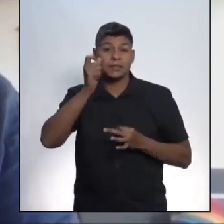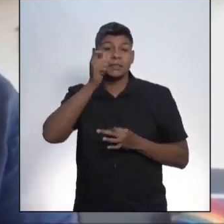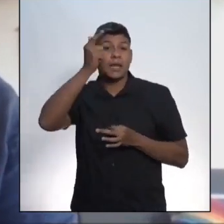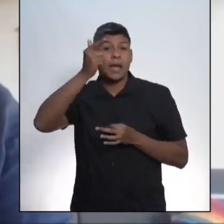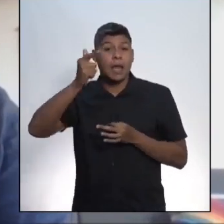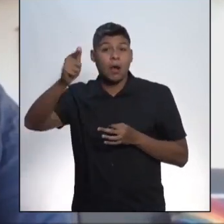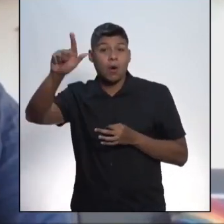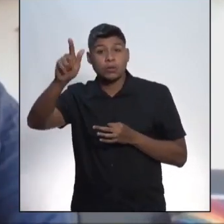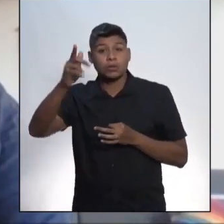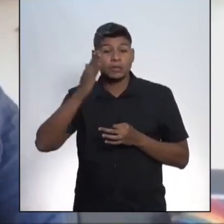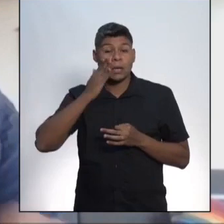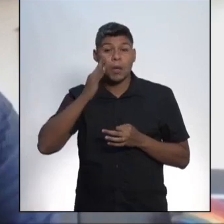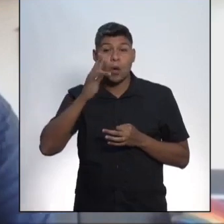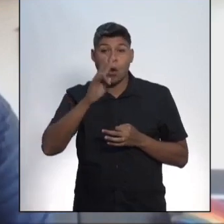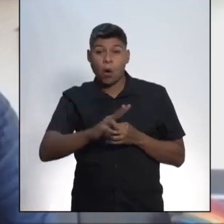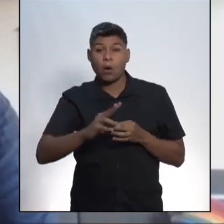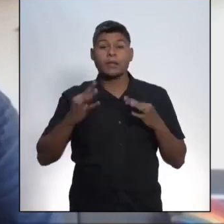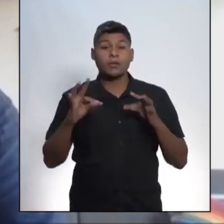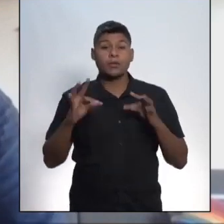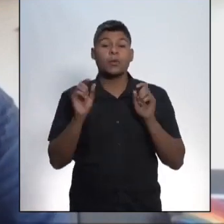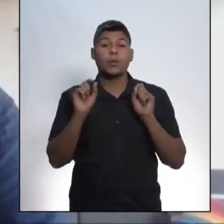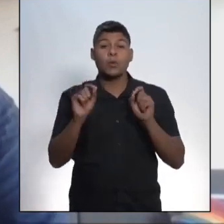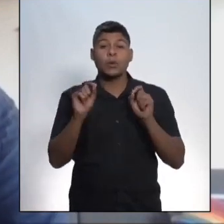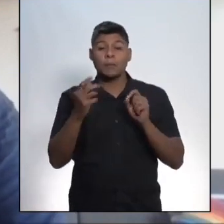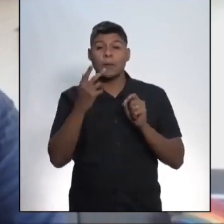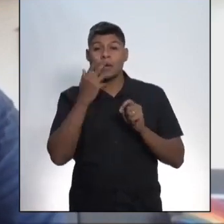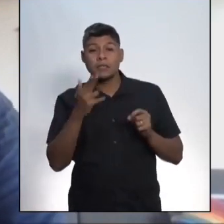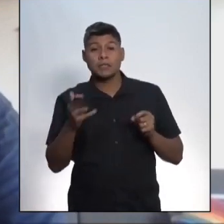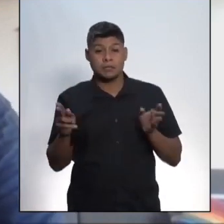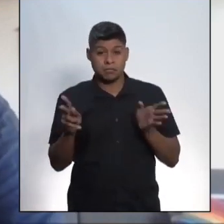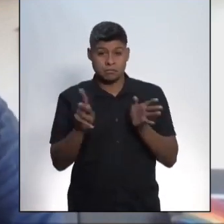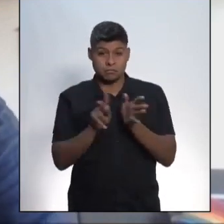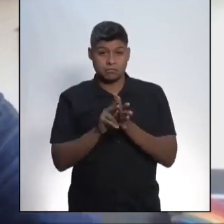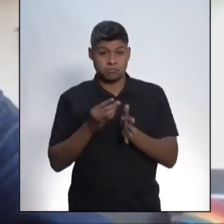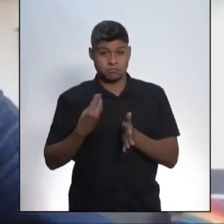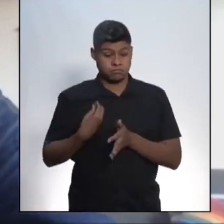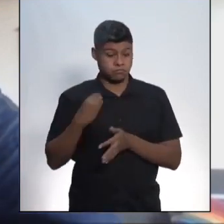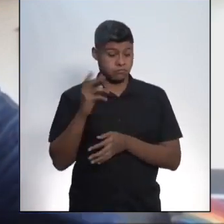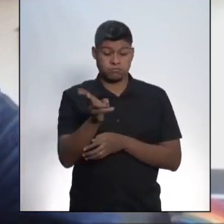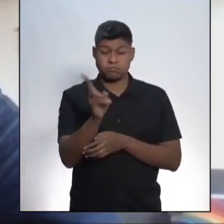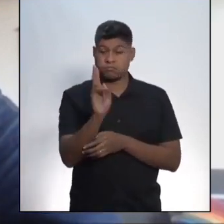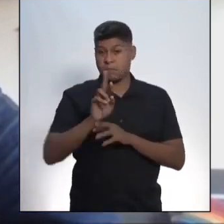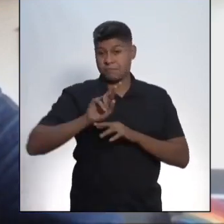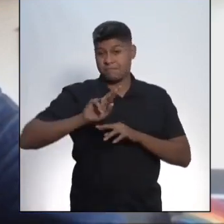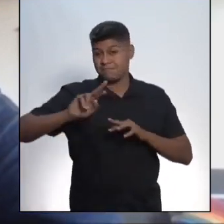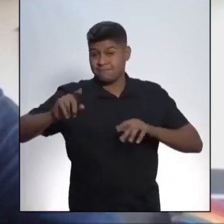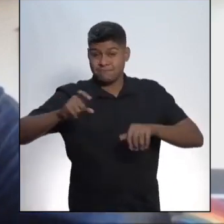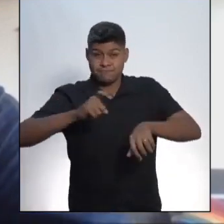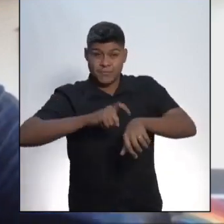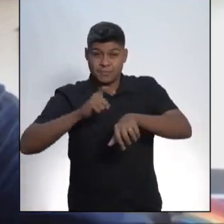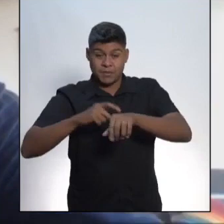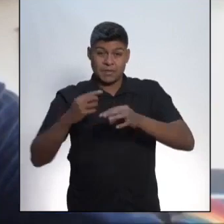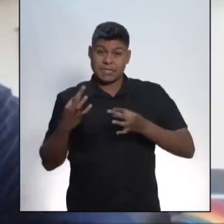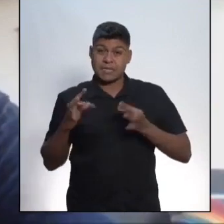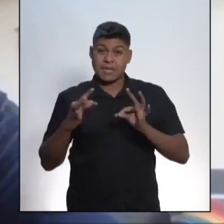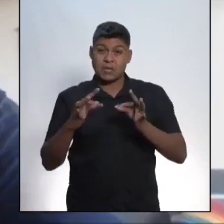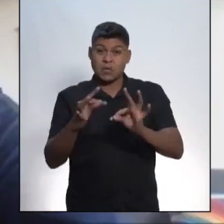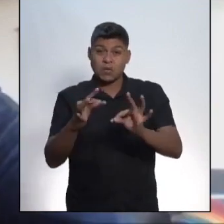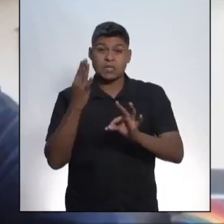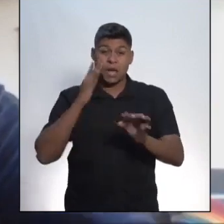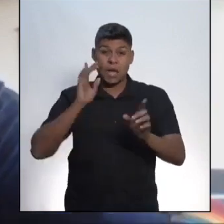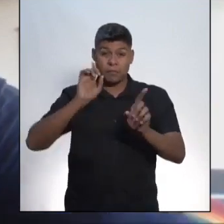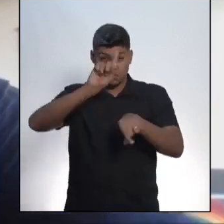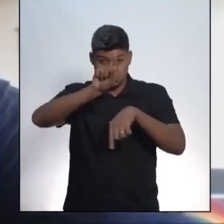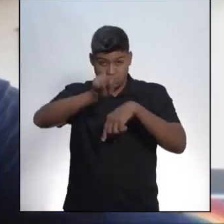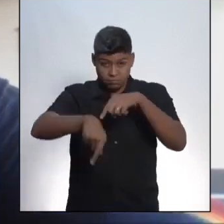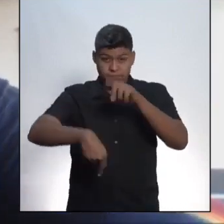a gente olha a tecnologia como a bala de prata do momento, né? E vários foram os momentos da tecnologia que ela ia